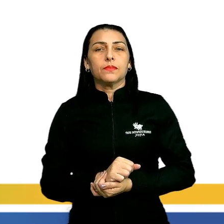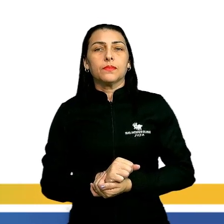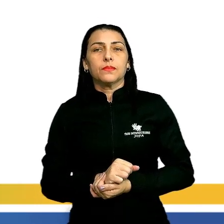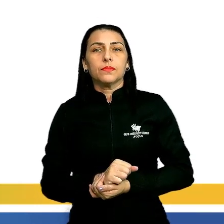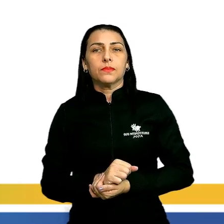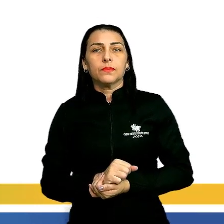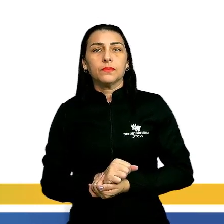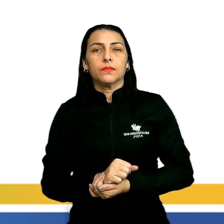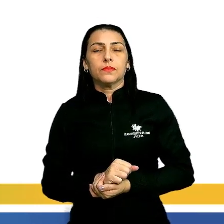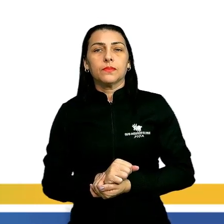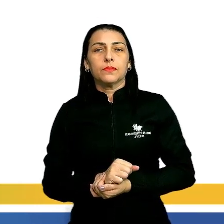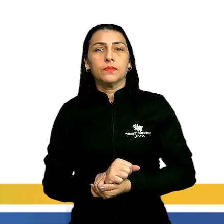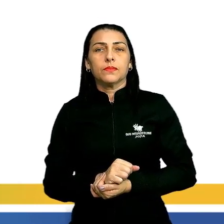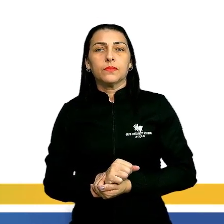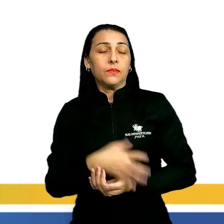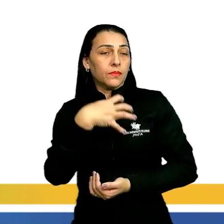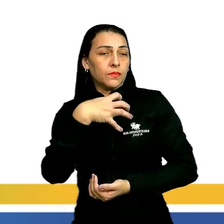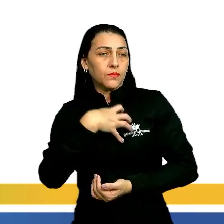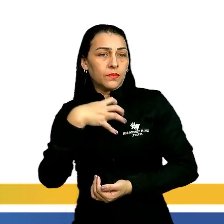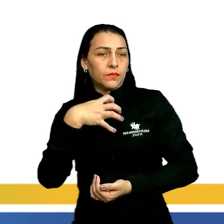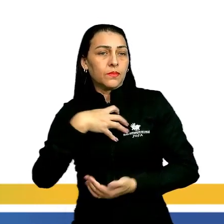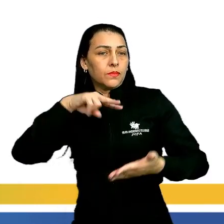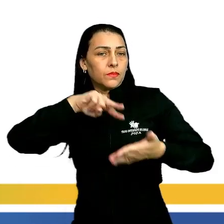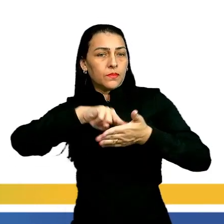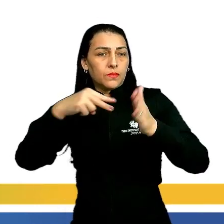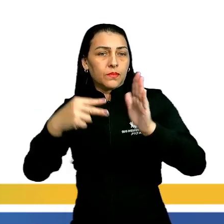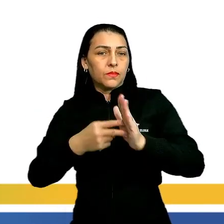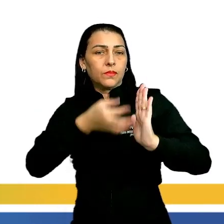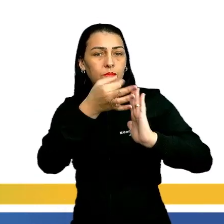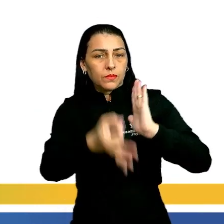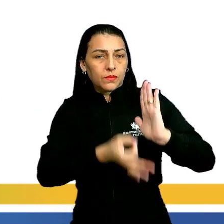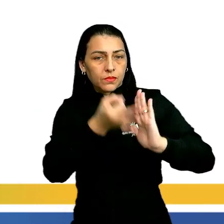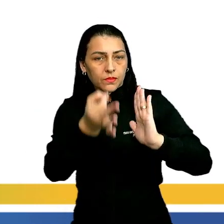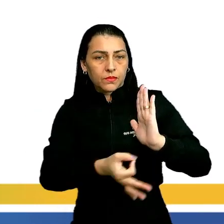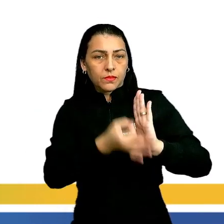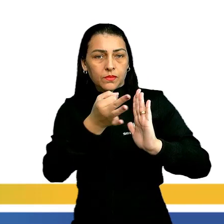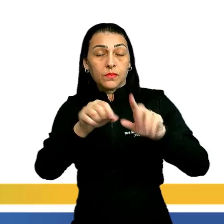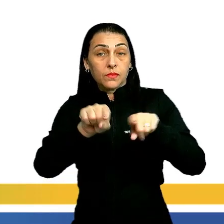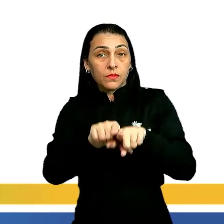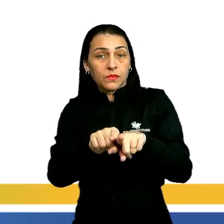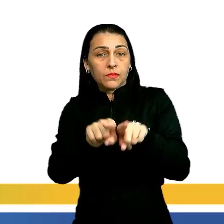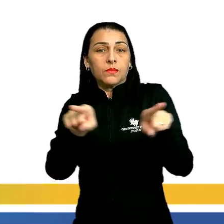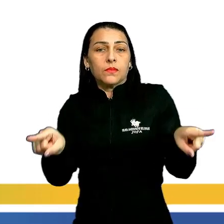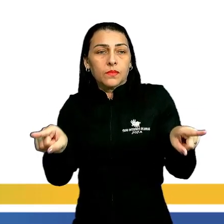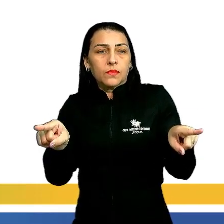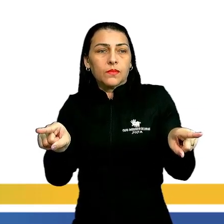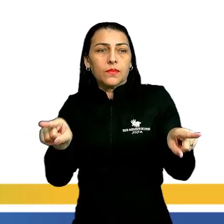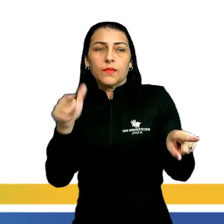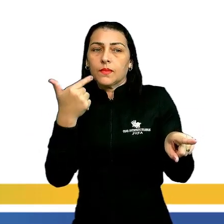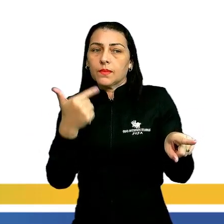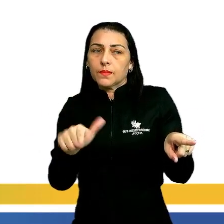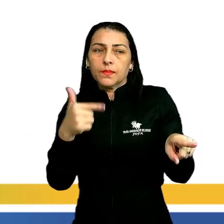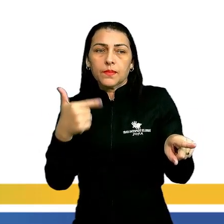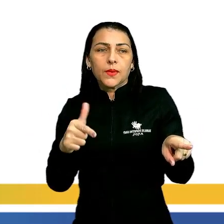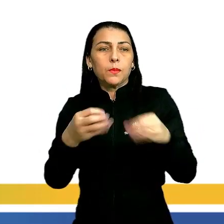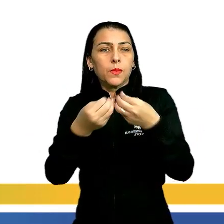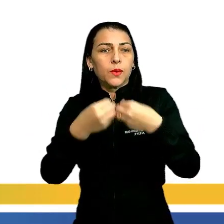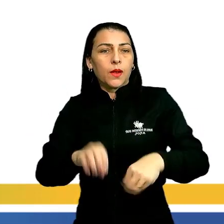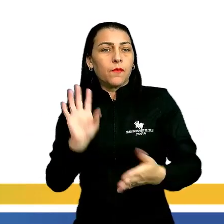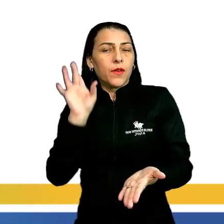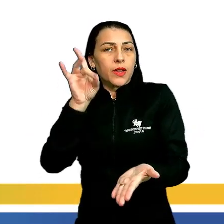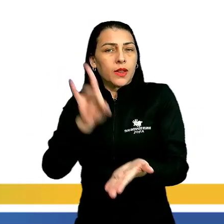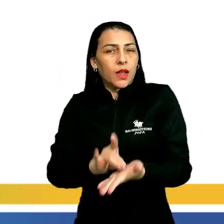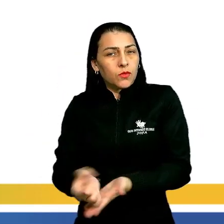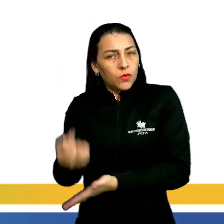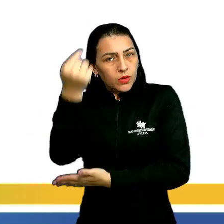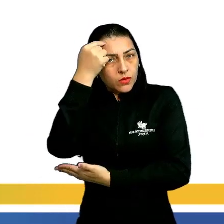a forma e significação do argumento, apesar de distintos, não afetam a